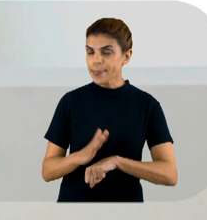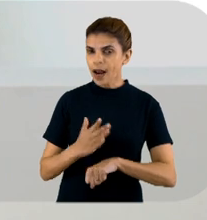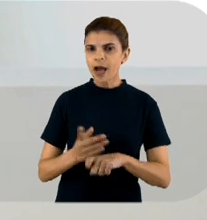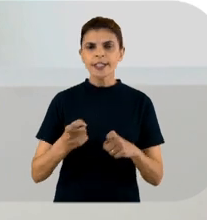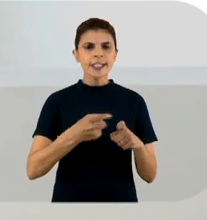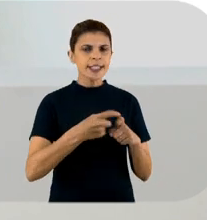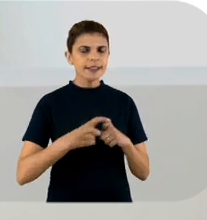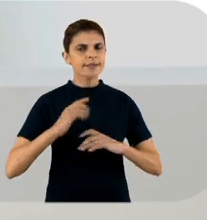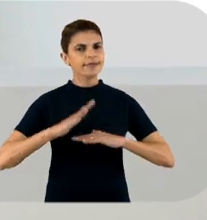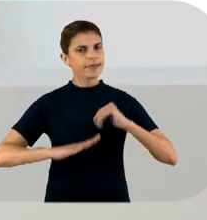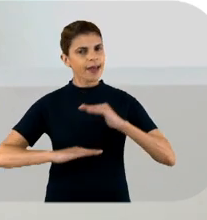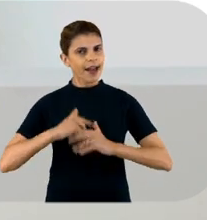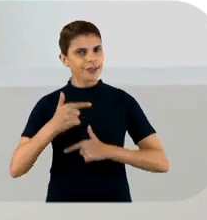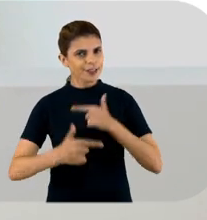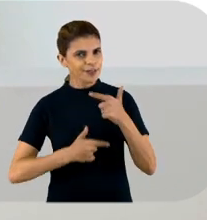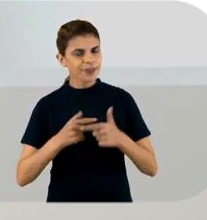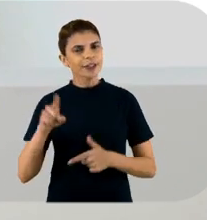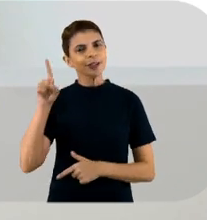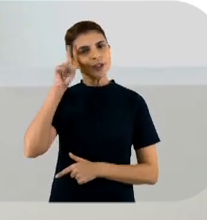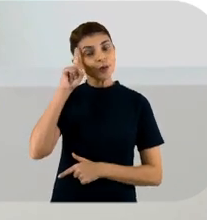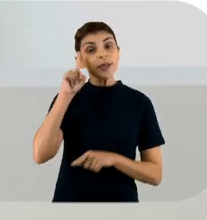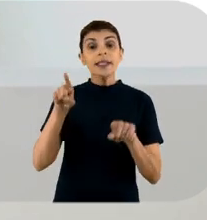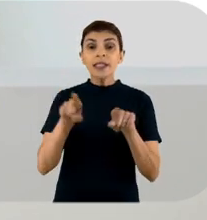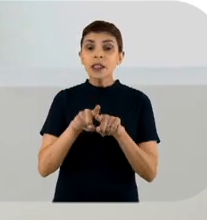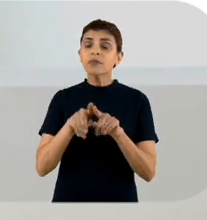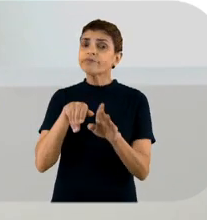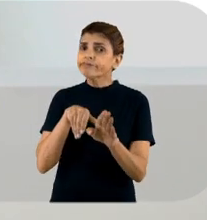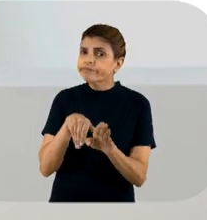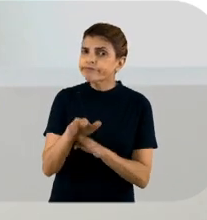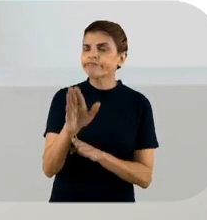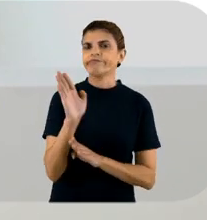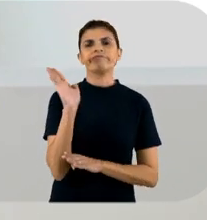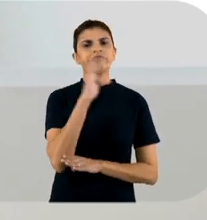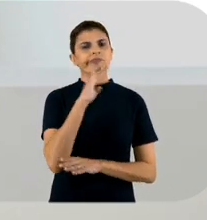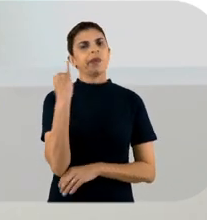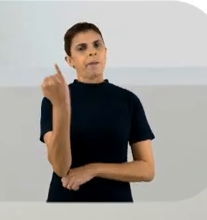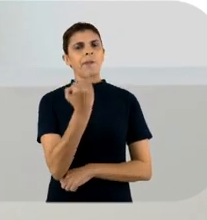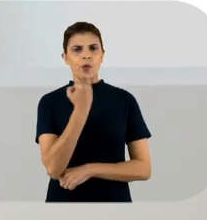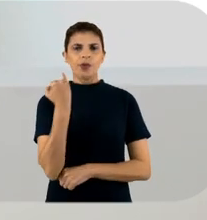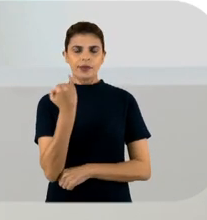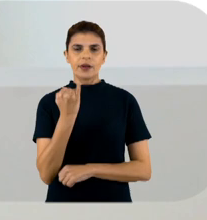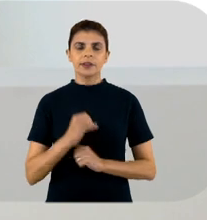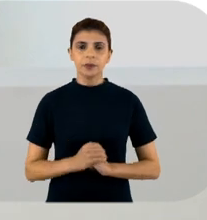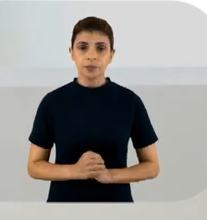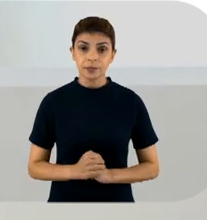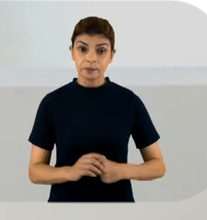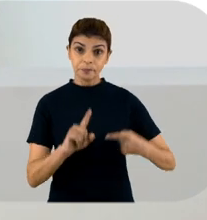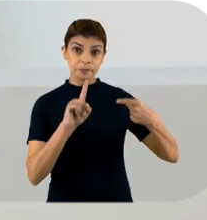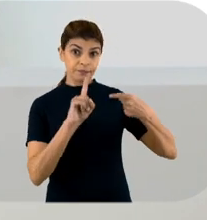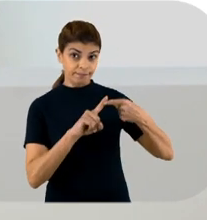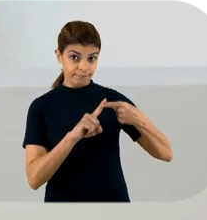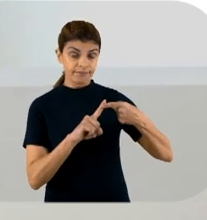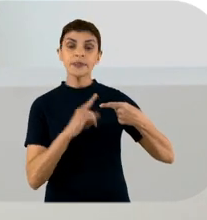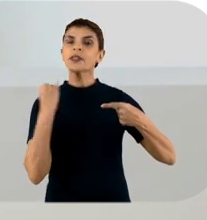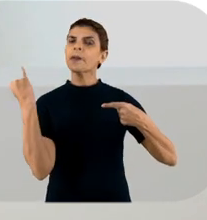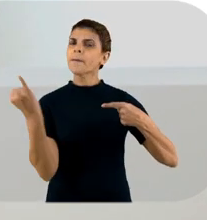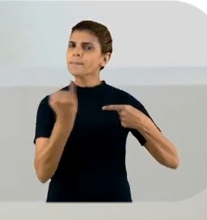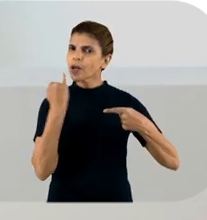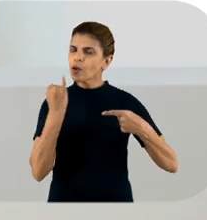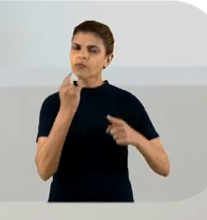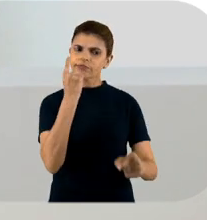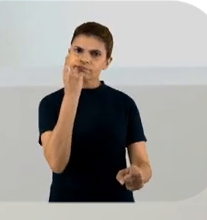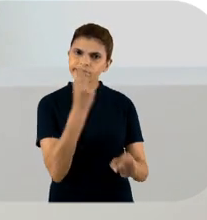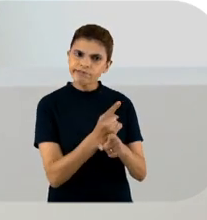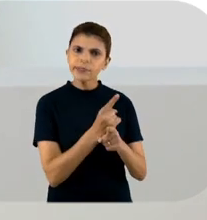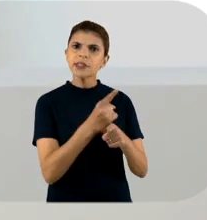para suas atividades profissionais diárias e gostaria de deixar algumas mensagens finais primeiro que é muito importante